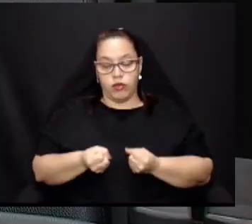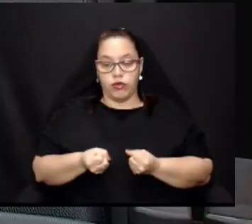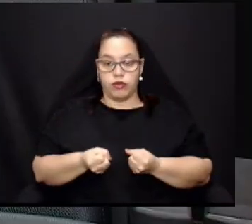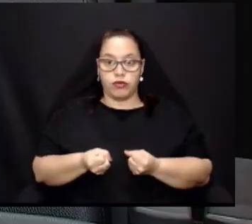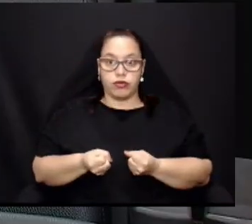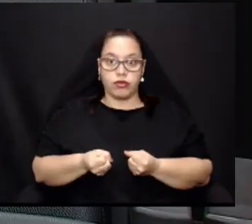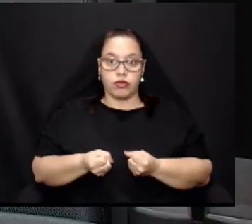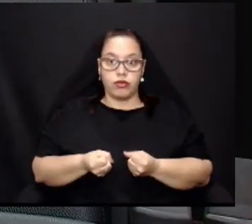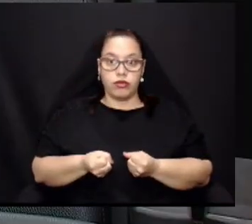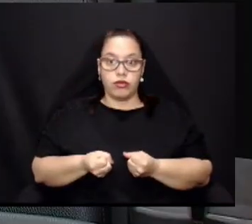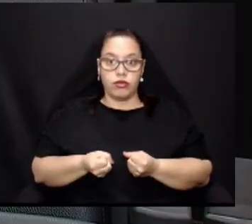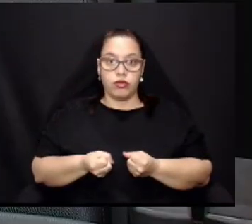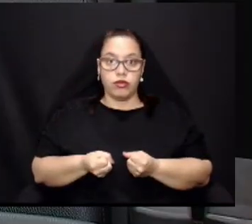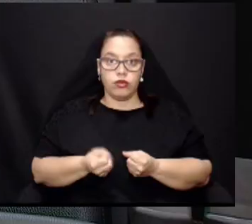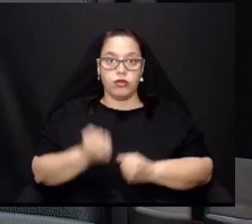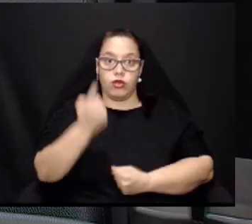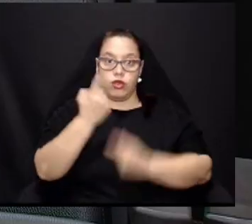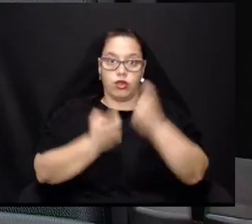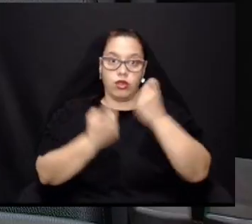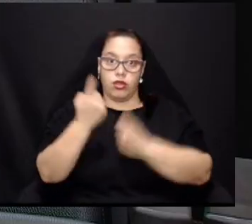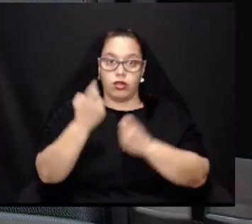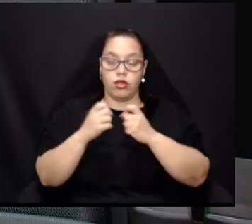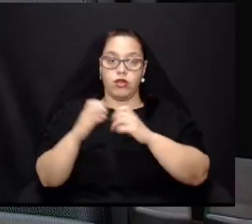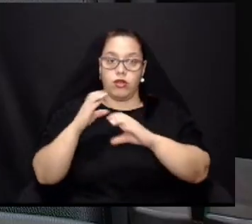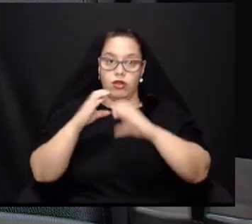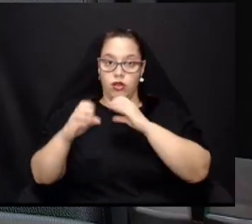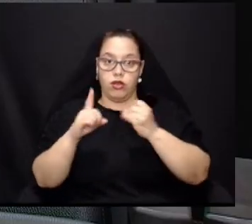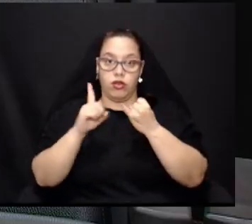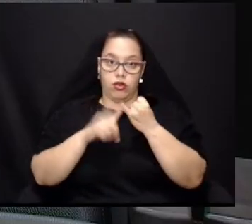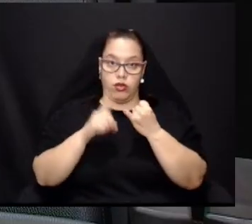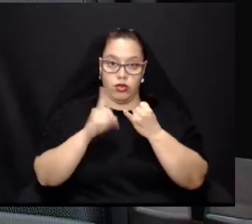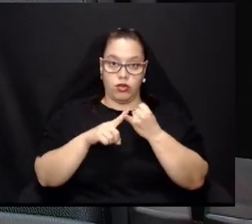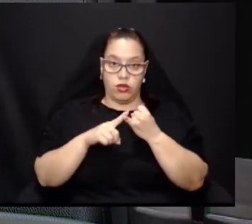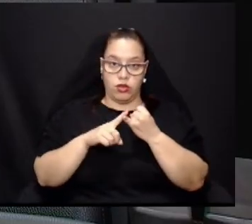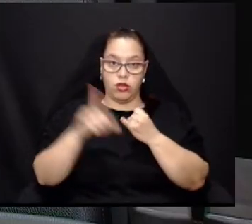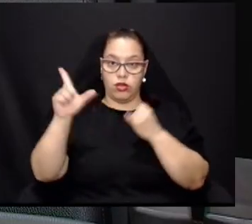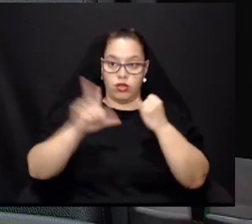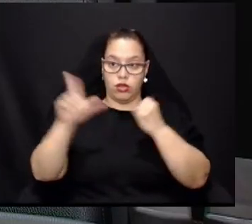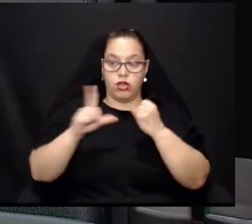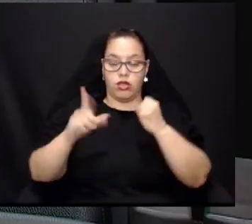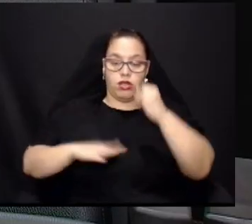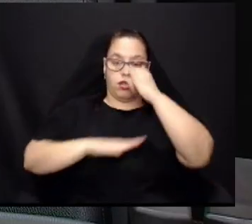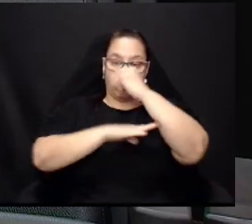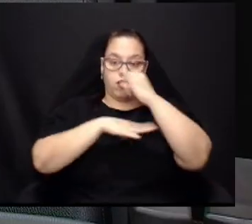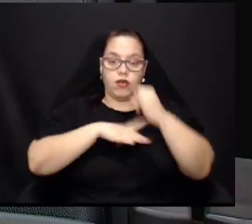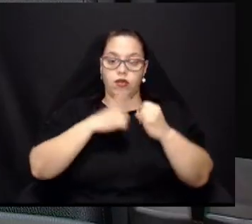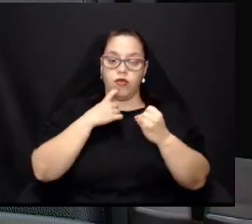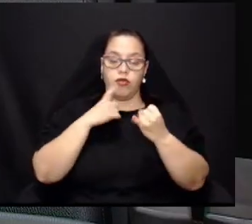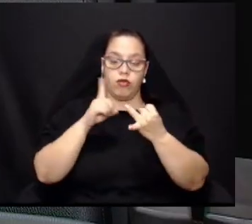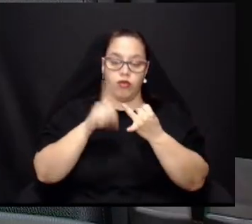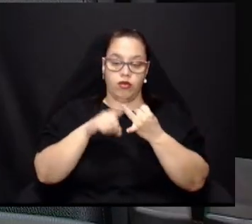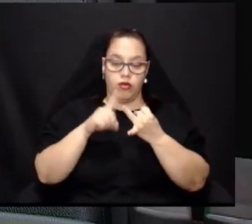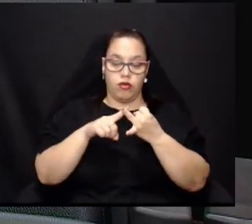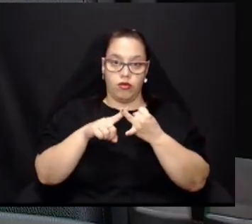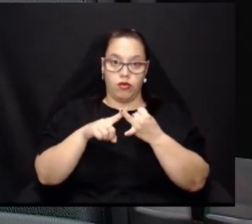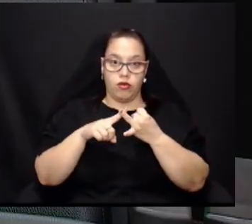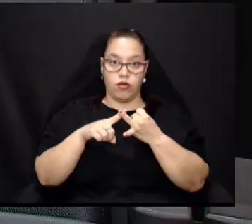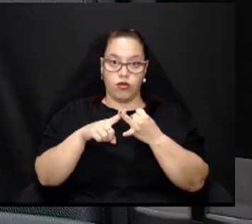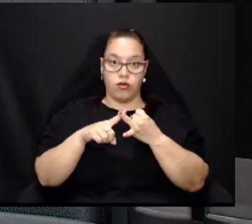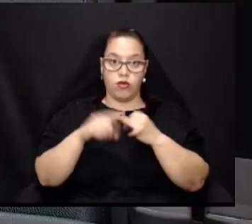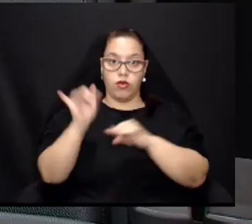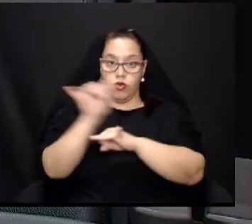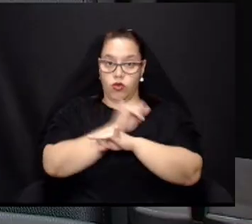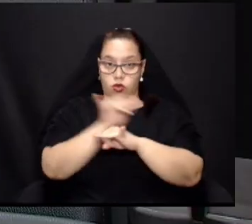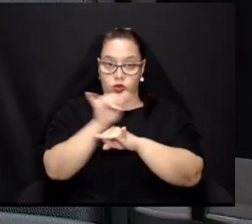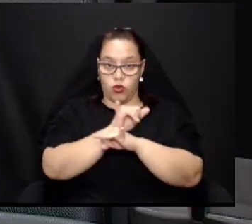meios de comunicação. A gente tem a TV Câmara, a gente tem o canal da TV no YouTube, a gente tem o